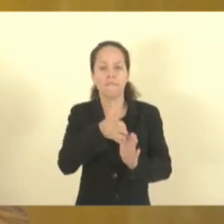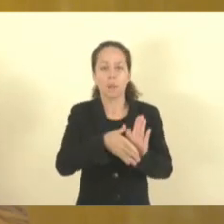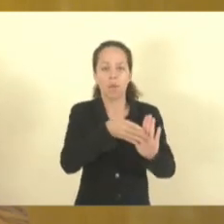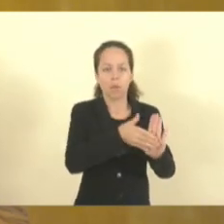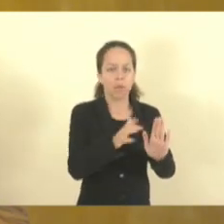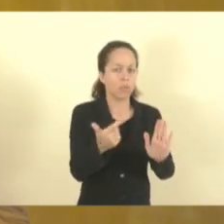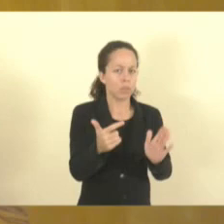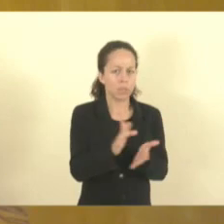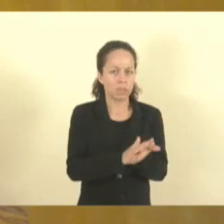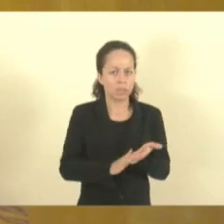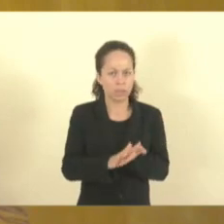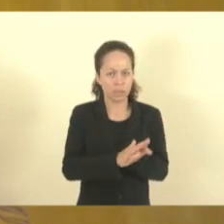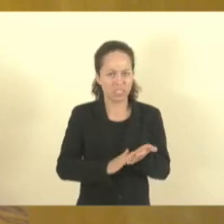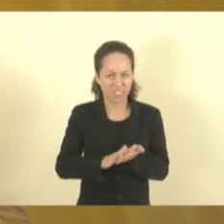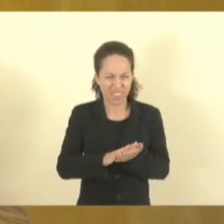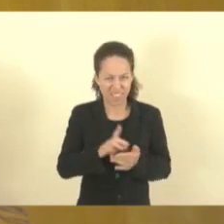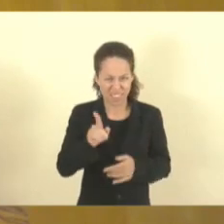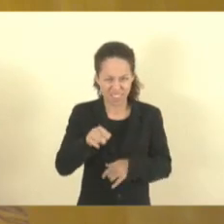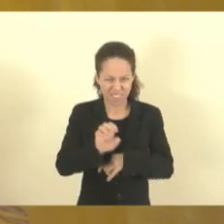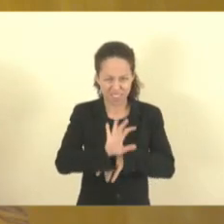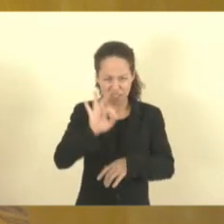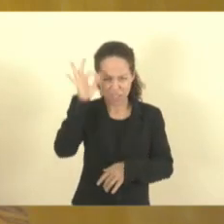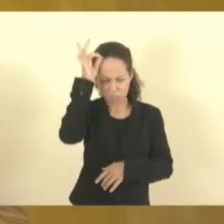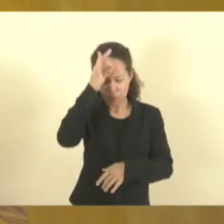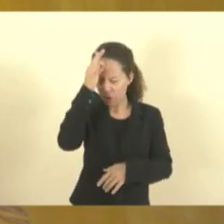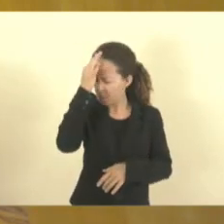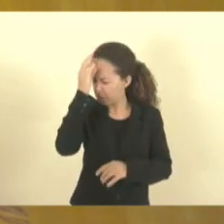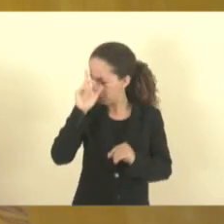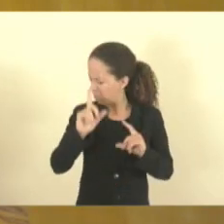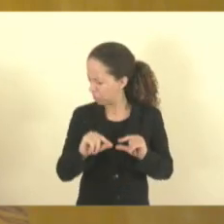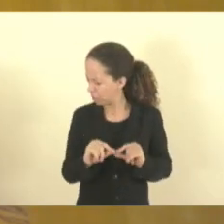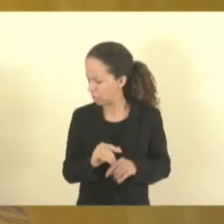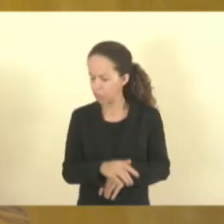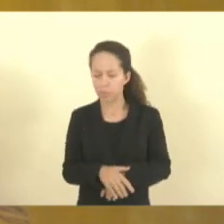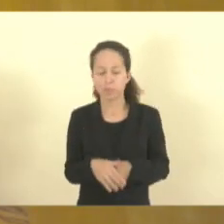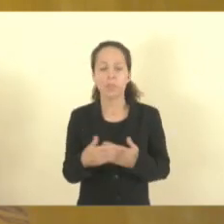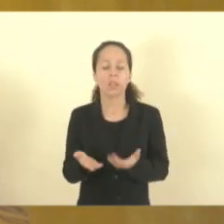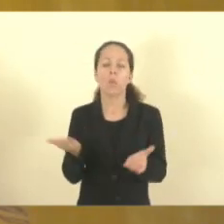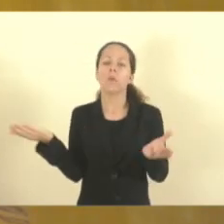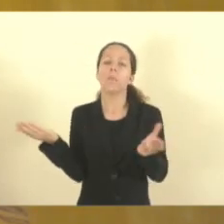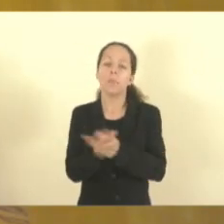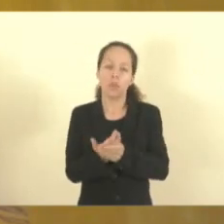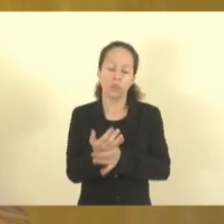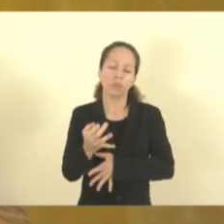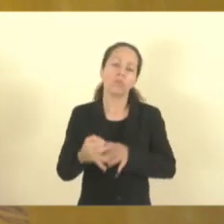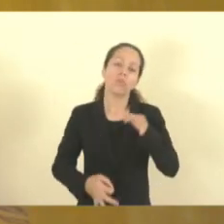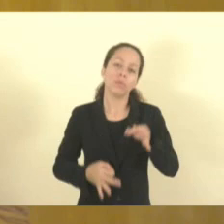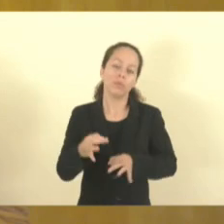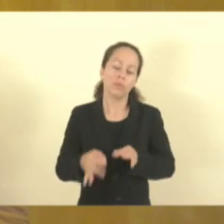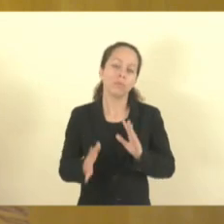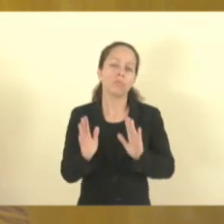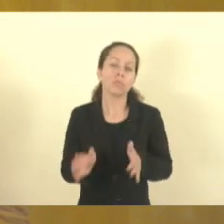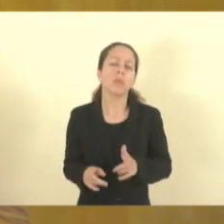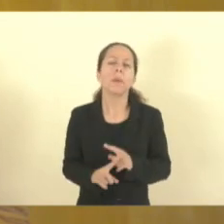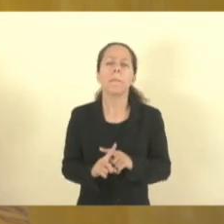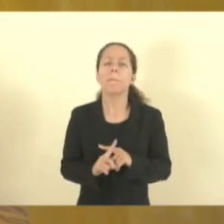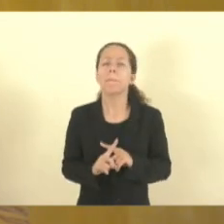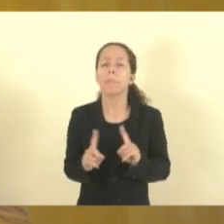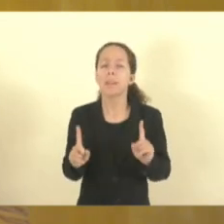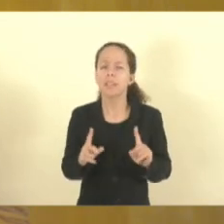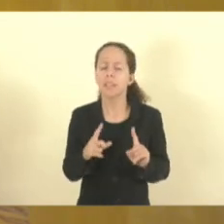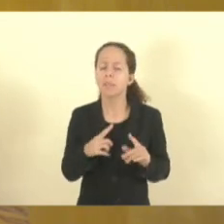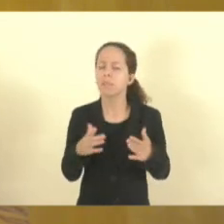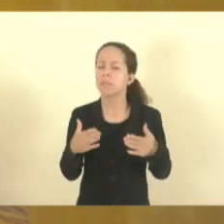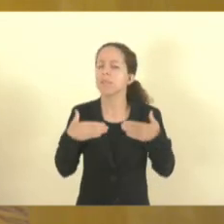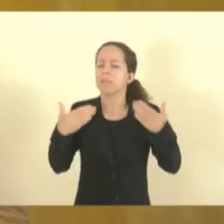nada, e de capixaba muito menos. Desde então, essa questão está na justiça. Mas, surpreendentemente,